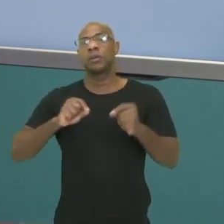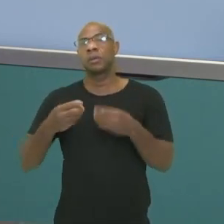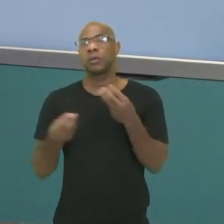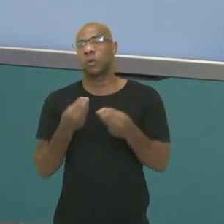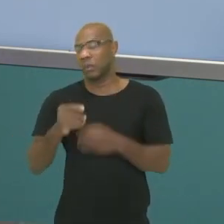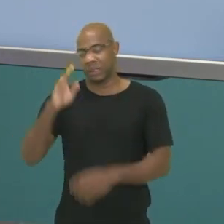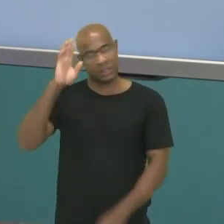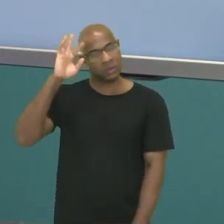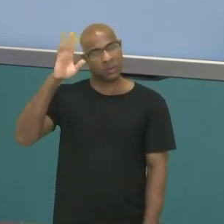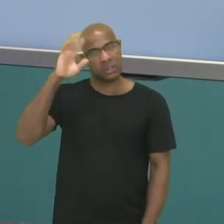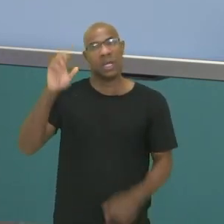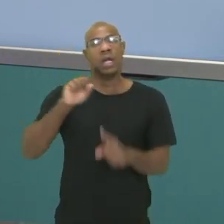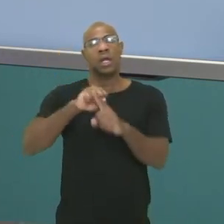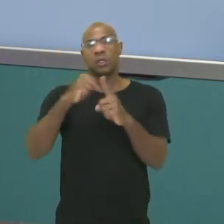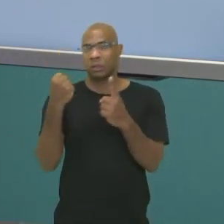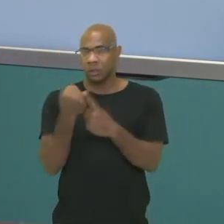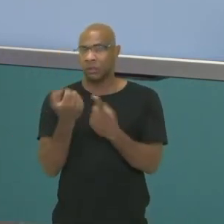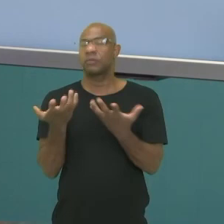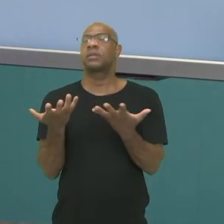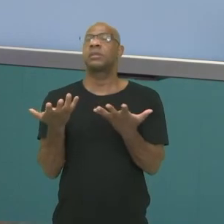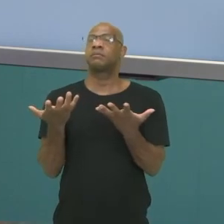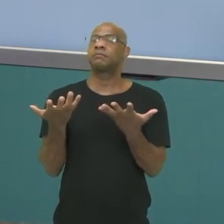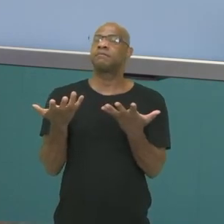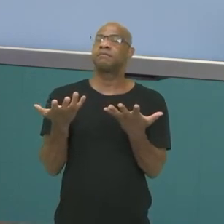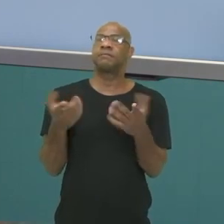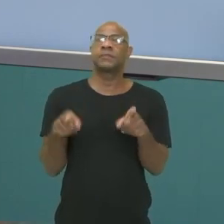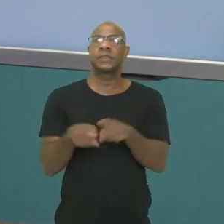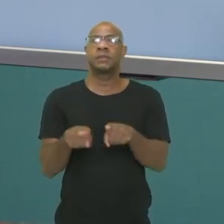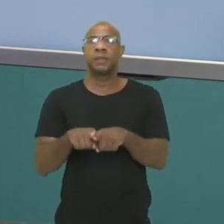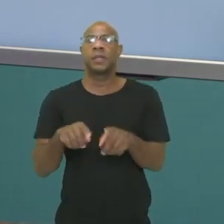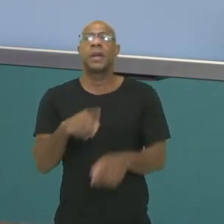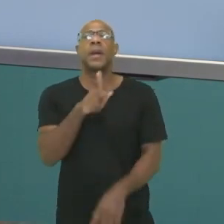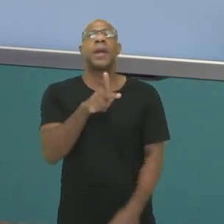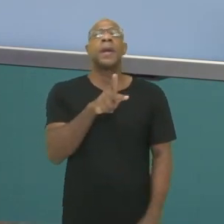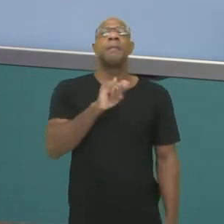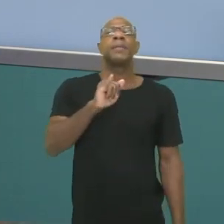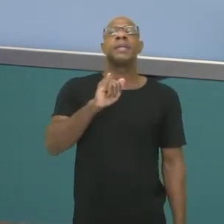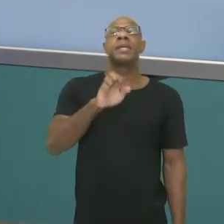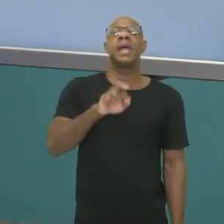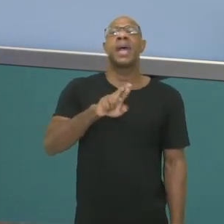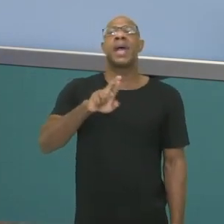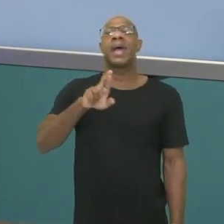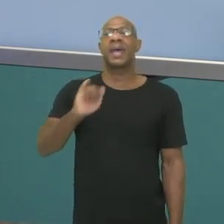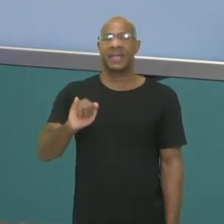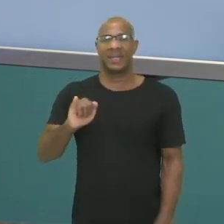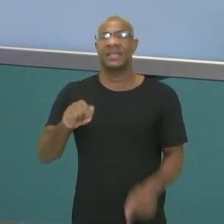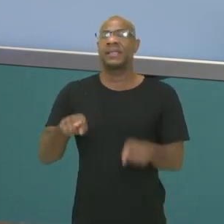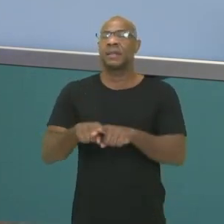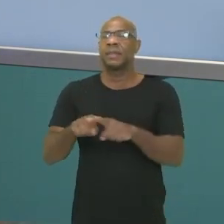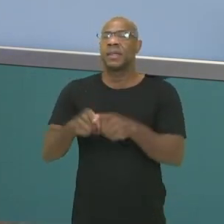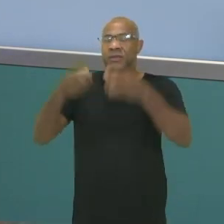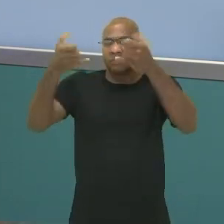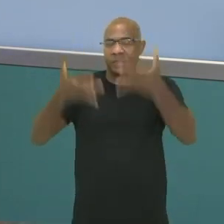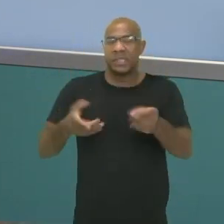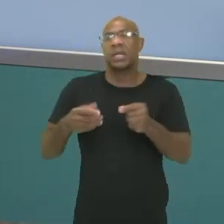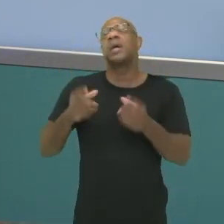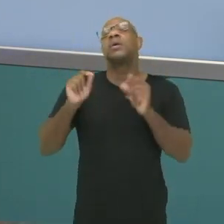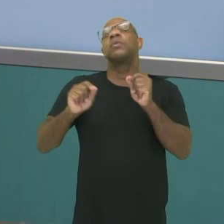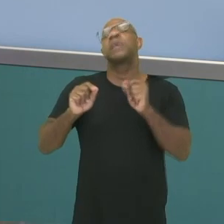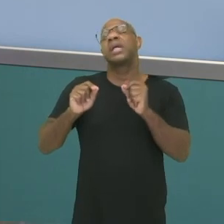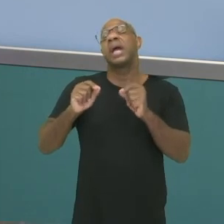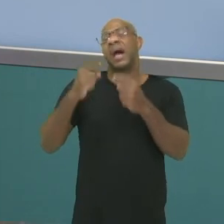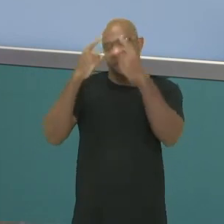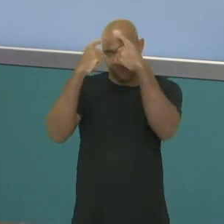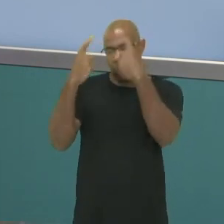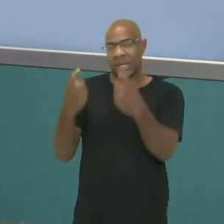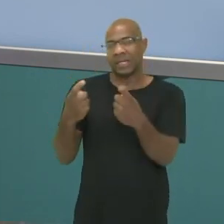teoria sociológica, né, principalmente de Pierre Bourdieu, né, que vai trabalhar com uma violência simbólica, essas violências que são muitas